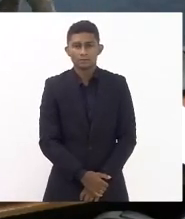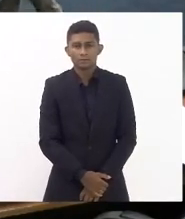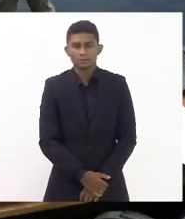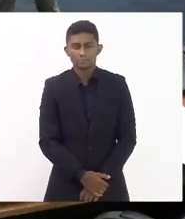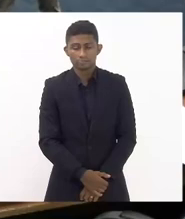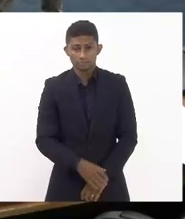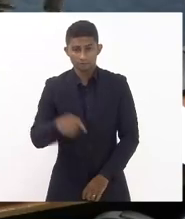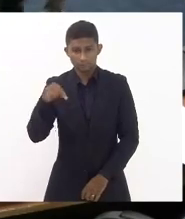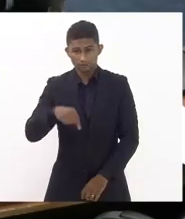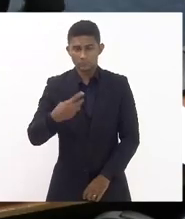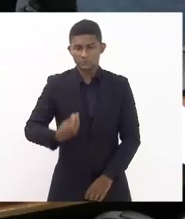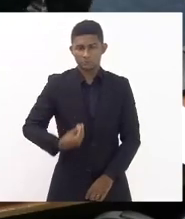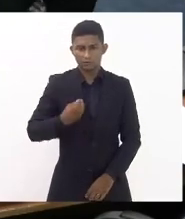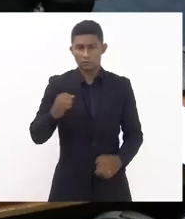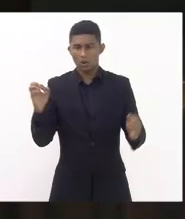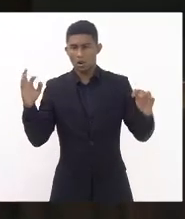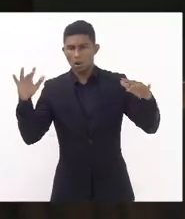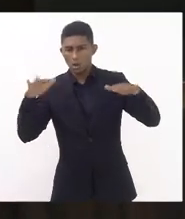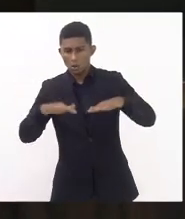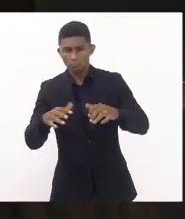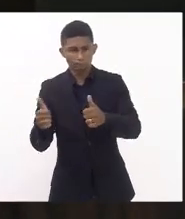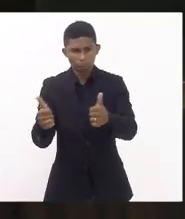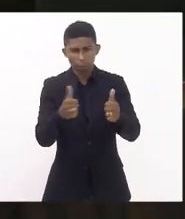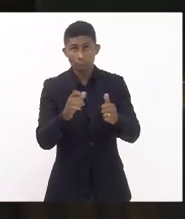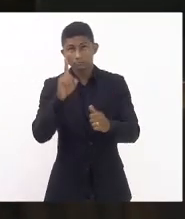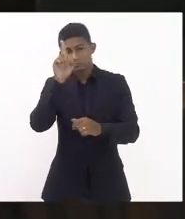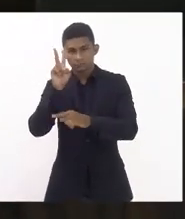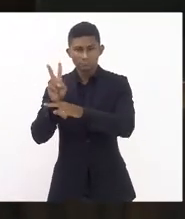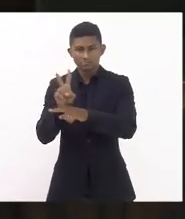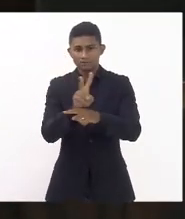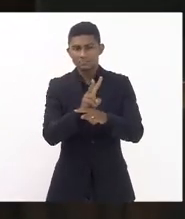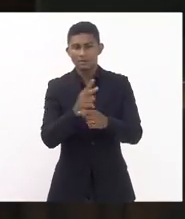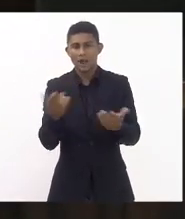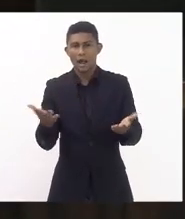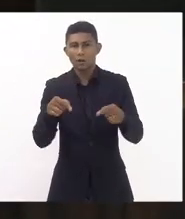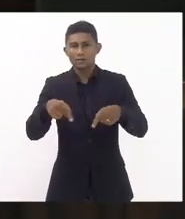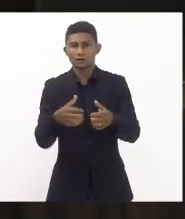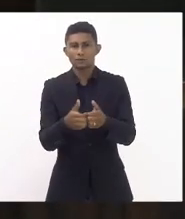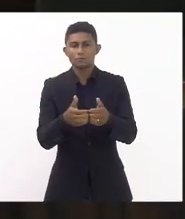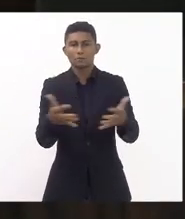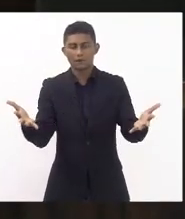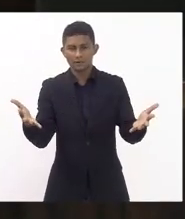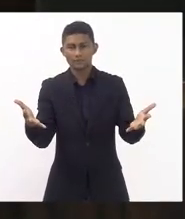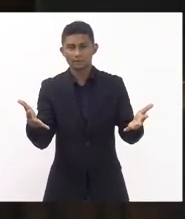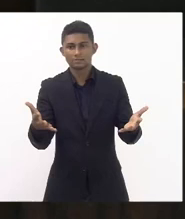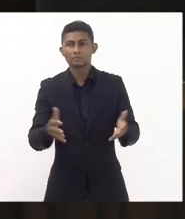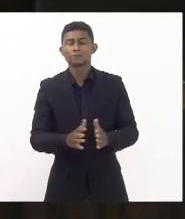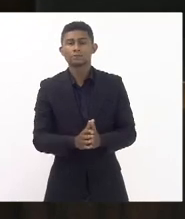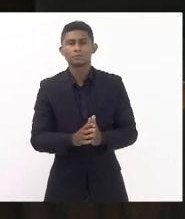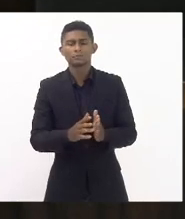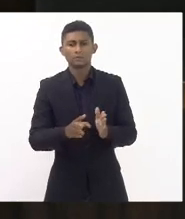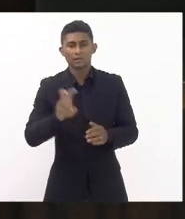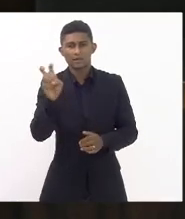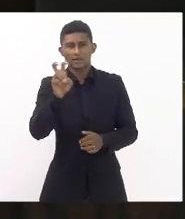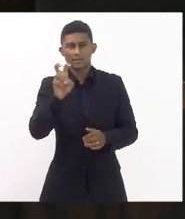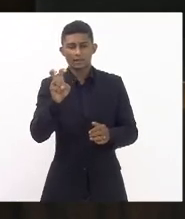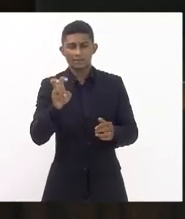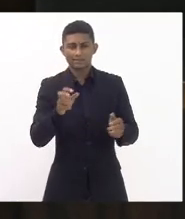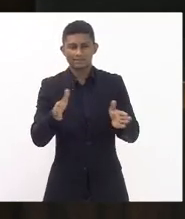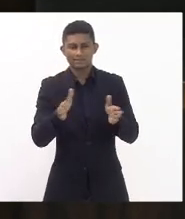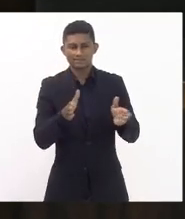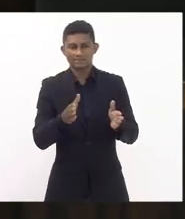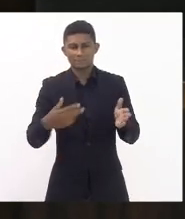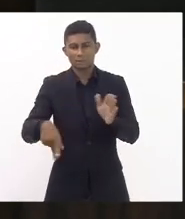Havendo número legal e sob a proteção de Deus, iniciamos nosso trabalho. Está aberta a quinta sessão extraordinária do